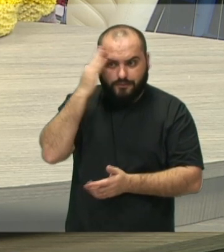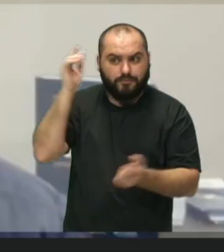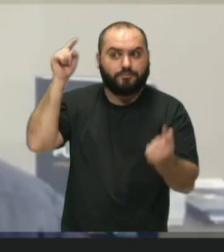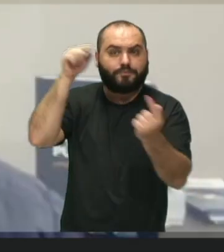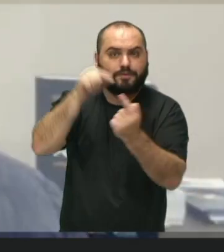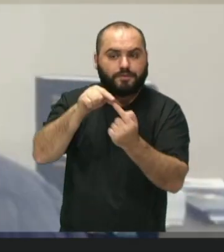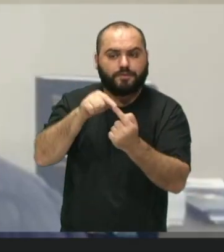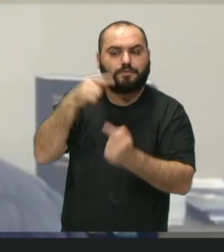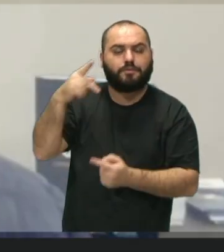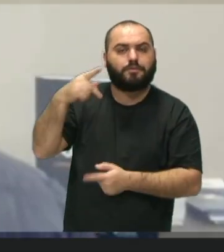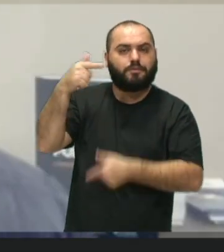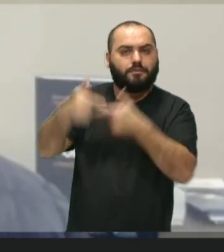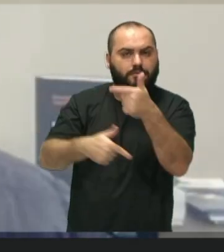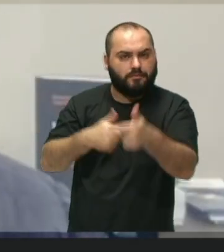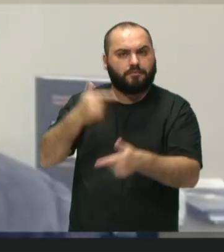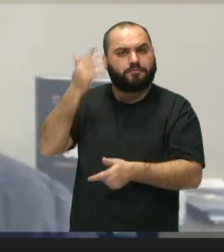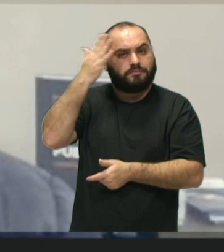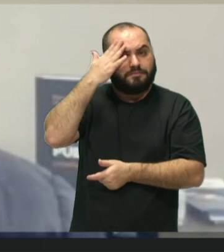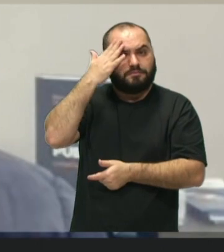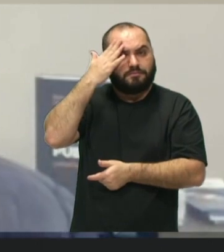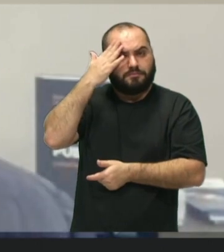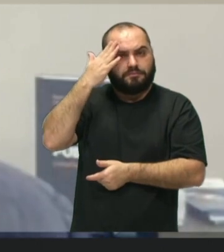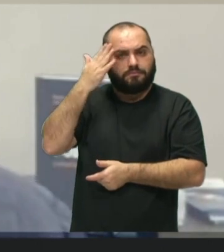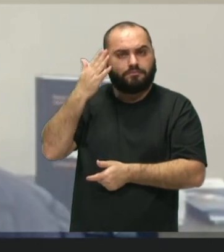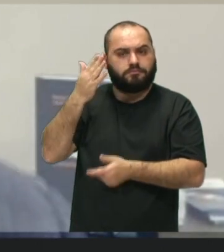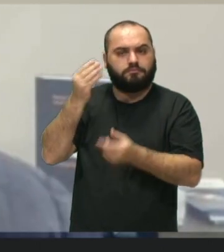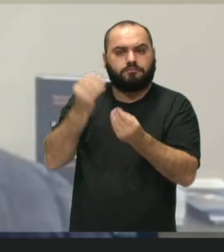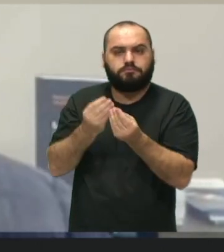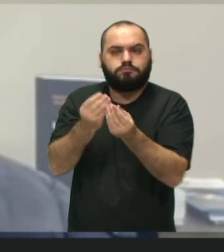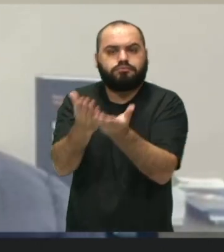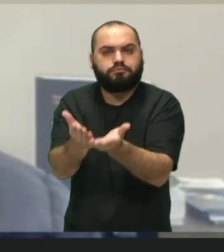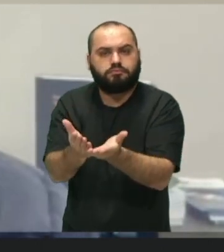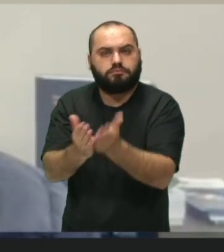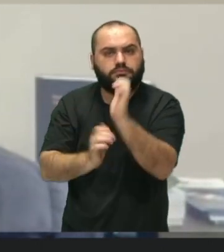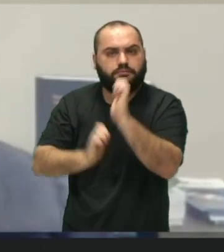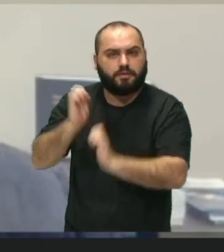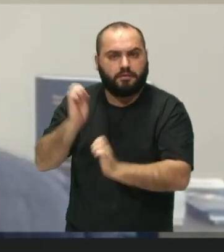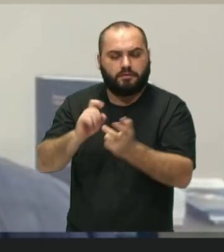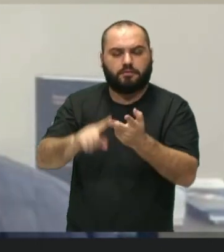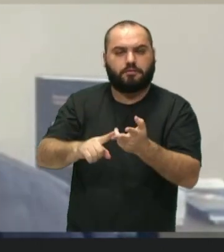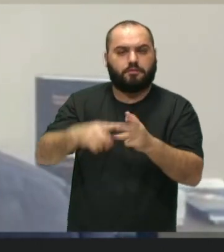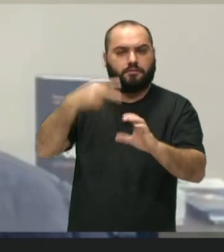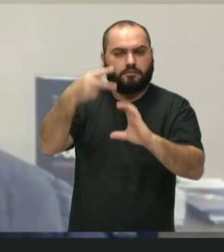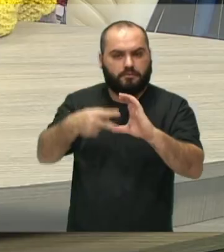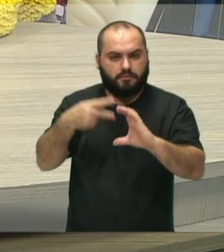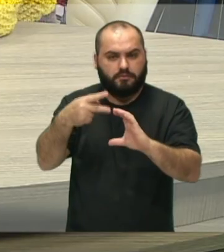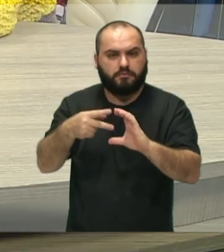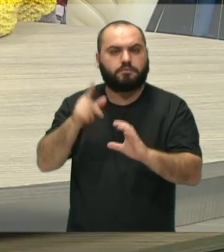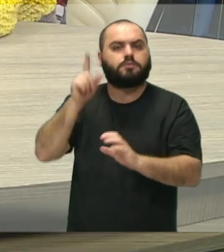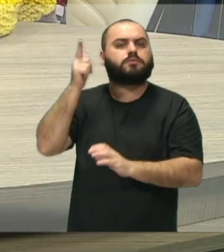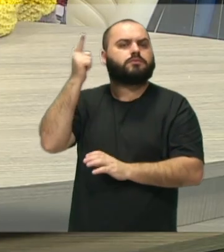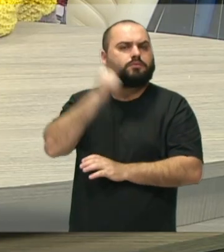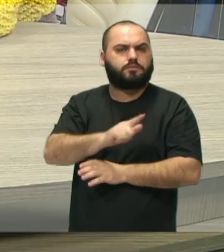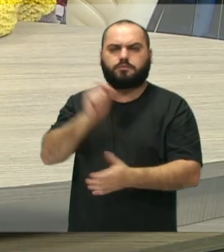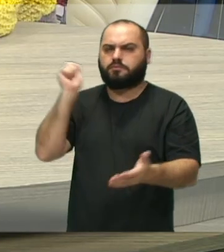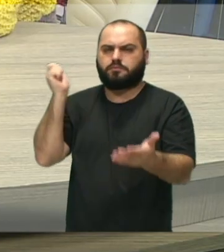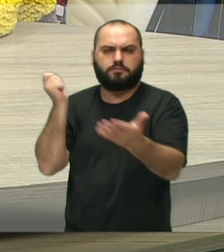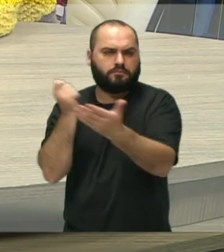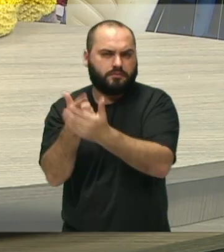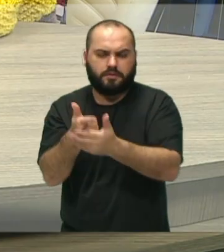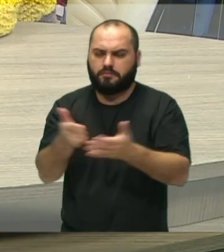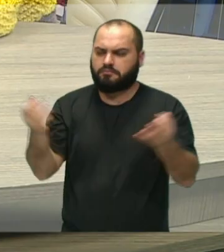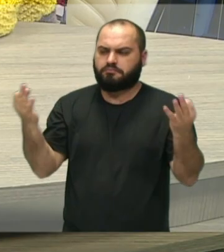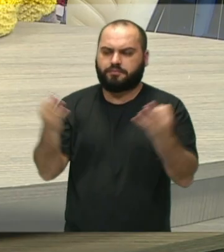realmente é entregar esse book de empresas para o poder público, para a própria Câmara de Vereadores, que é um excelente comprador, um excelente